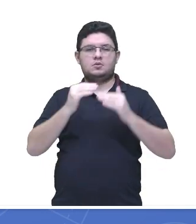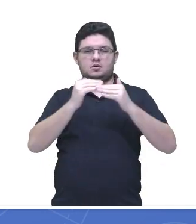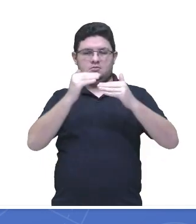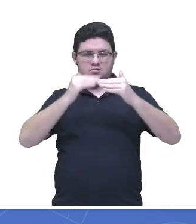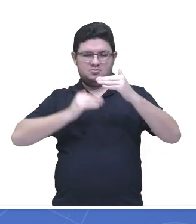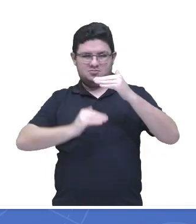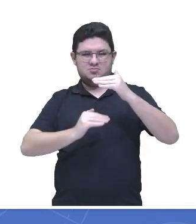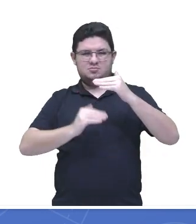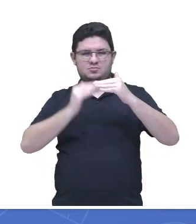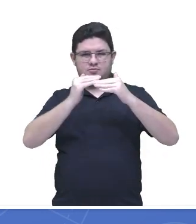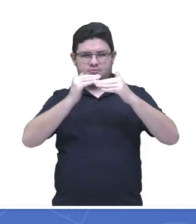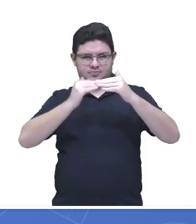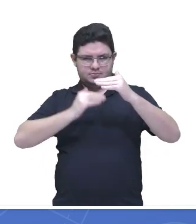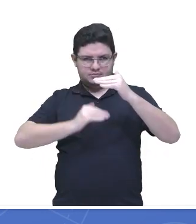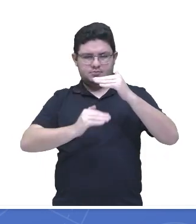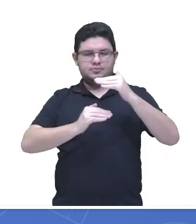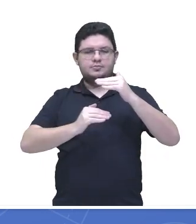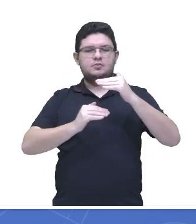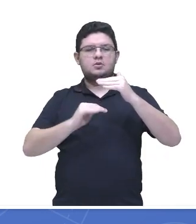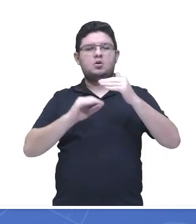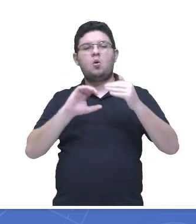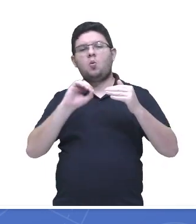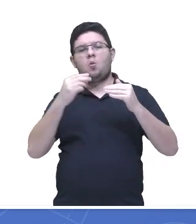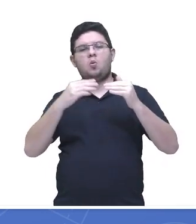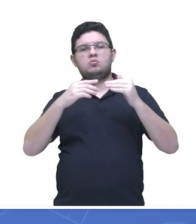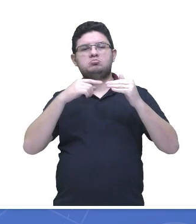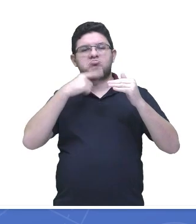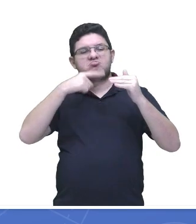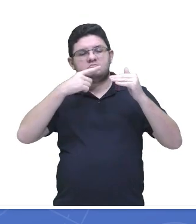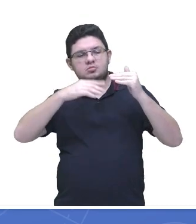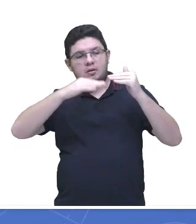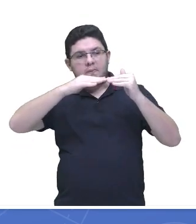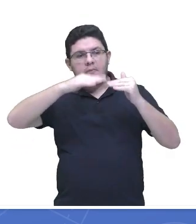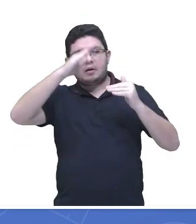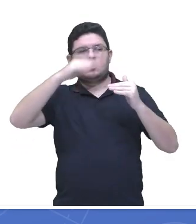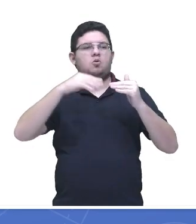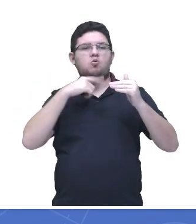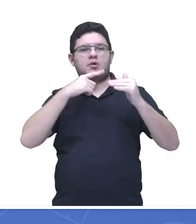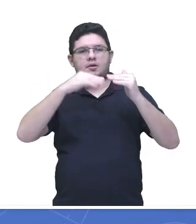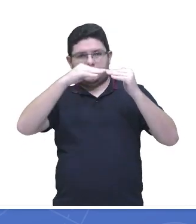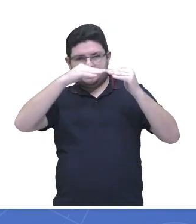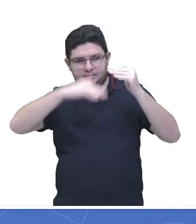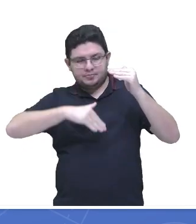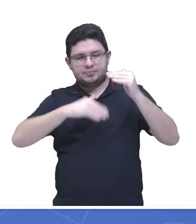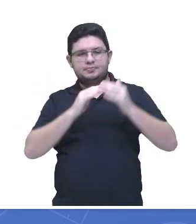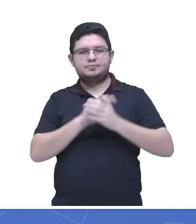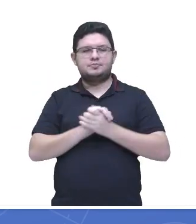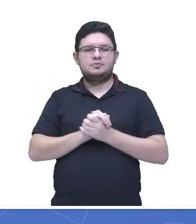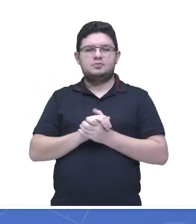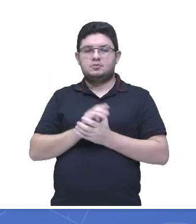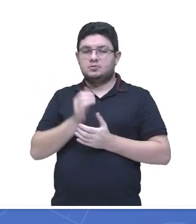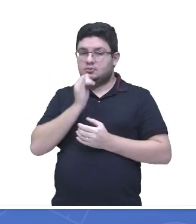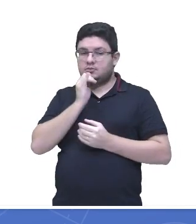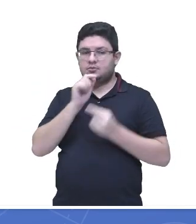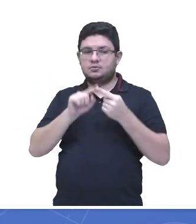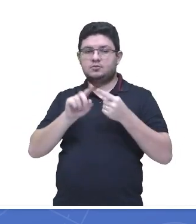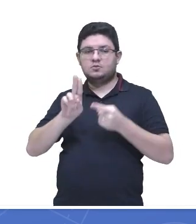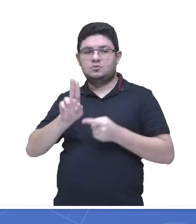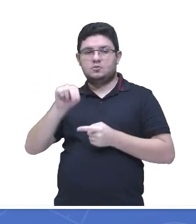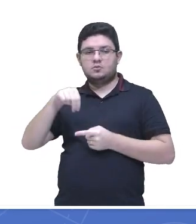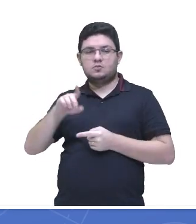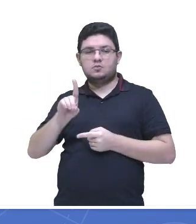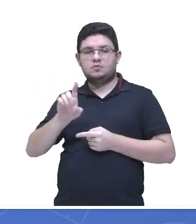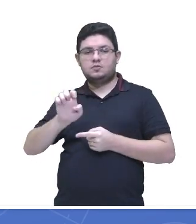abaixo, insuficiente. Então, underpass e undercook. Underpass,